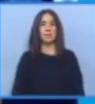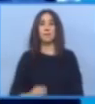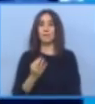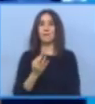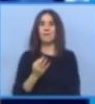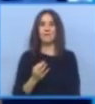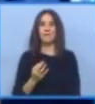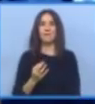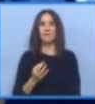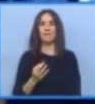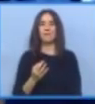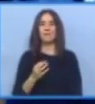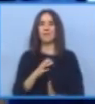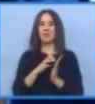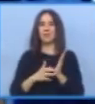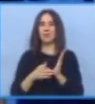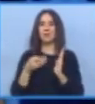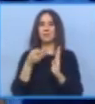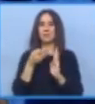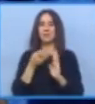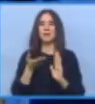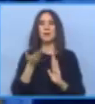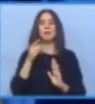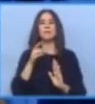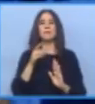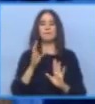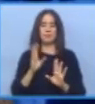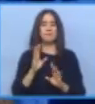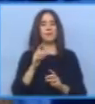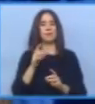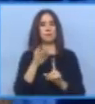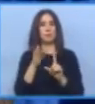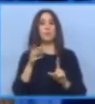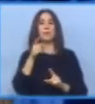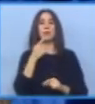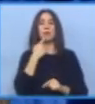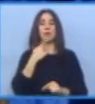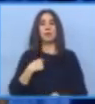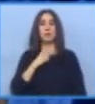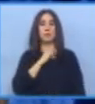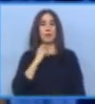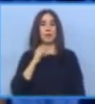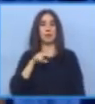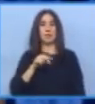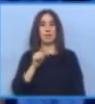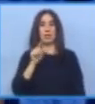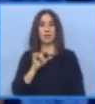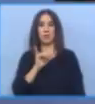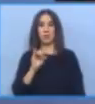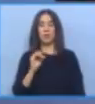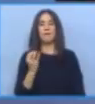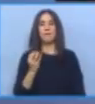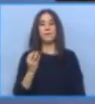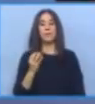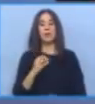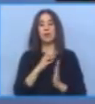gente esteja a deter mais no Evangelho, sim, depois não, mas a propósito de algo que dizia o Padre Nélio, realmente, sobretudo no